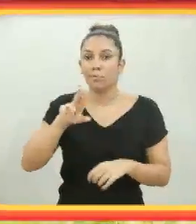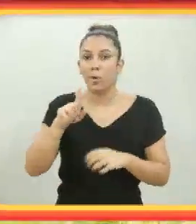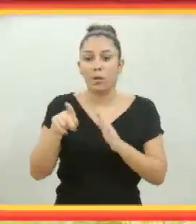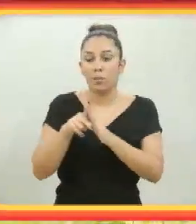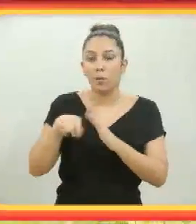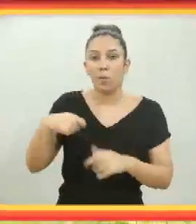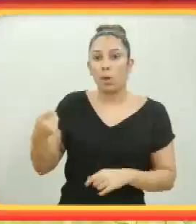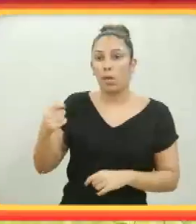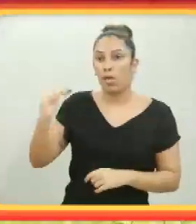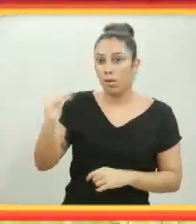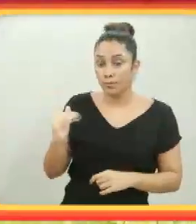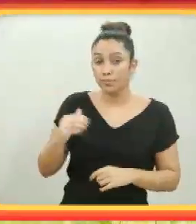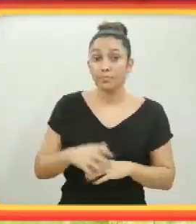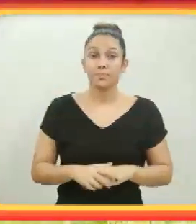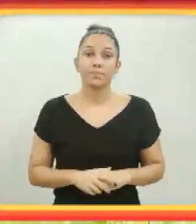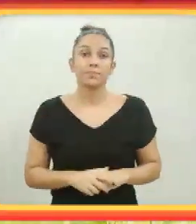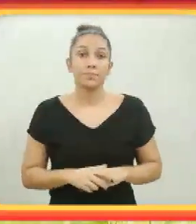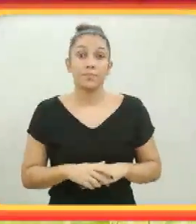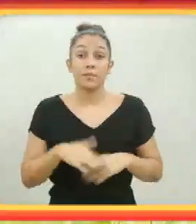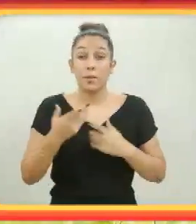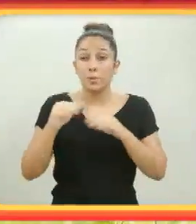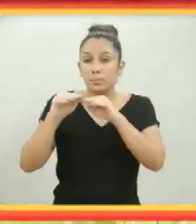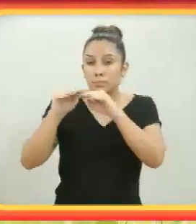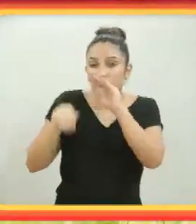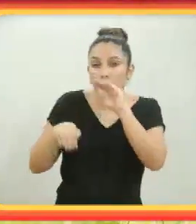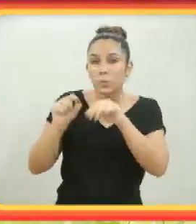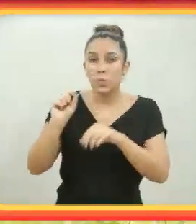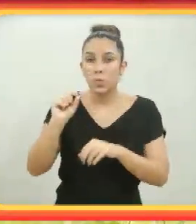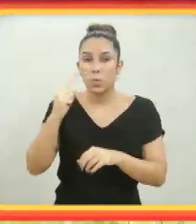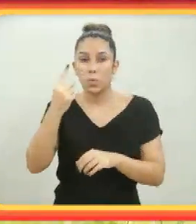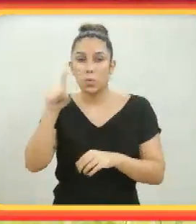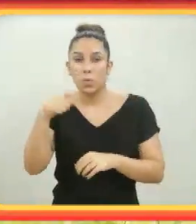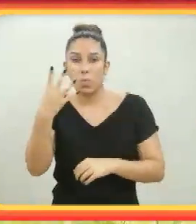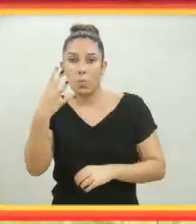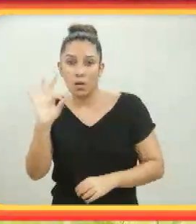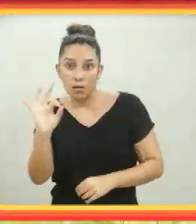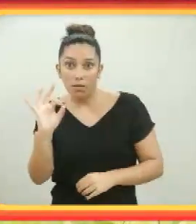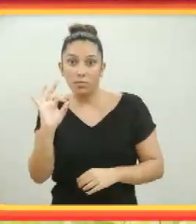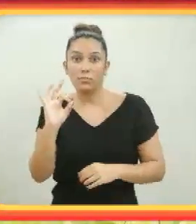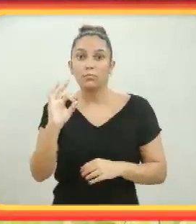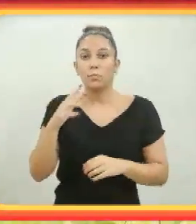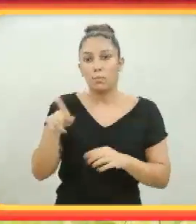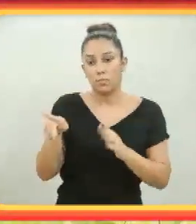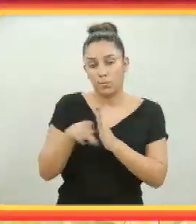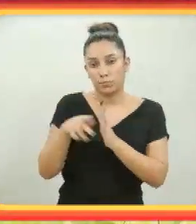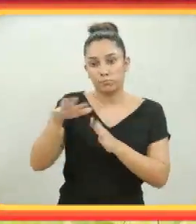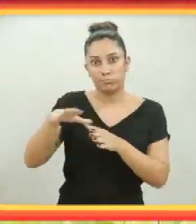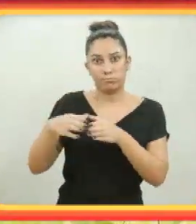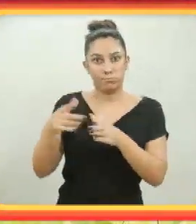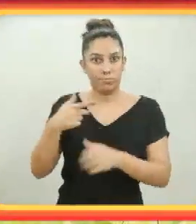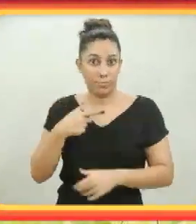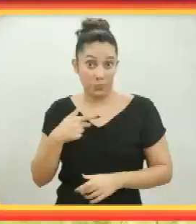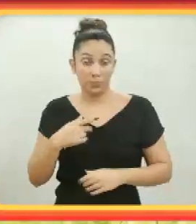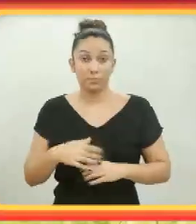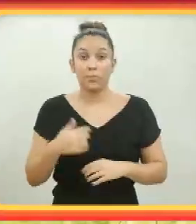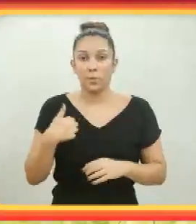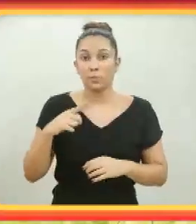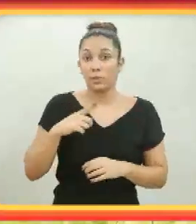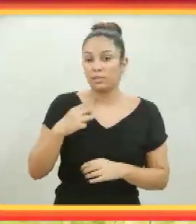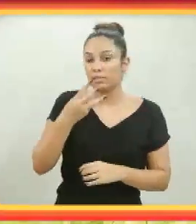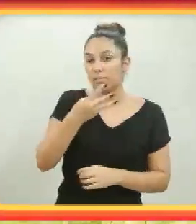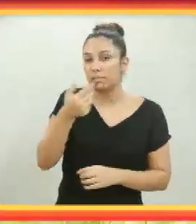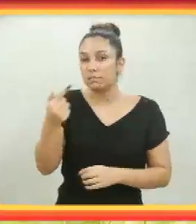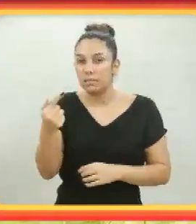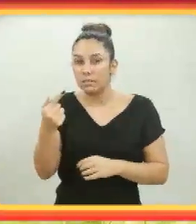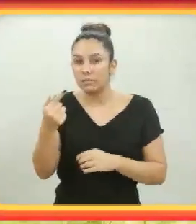baixa. Geralmente a altura para a mulher, quando é considerada uma estatura acima de 1,40,